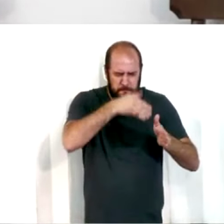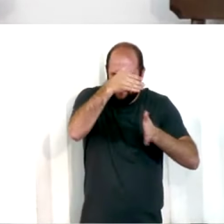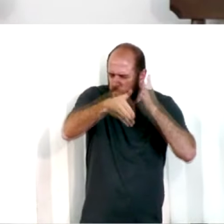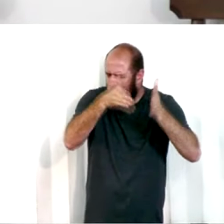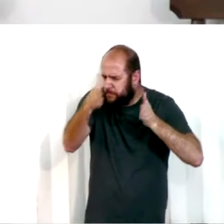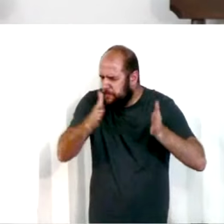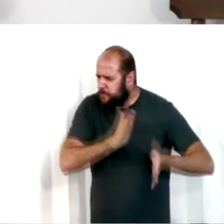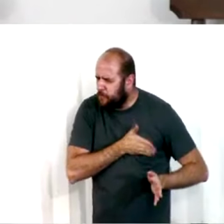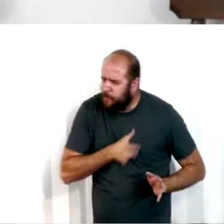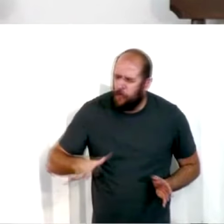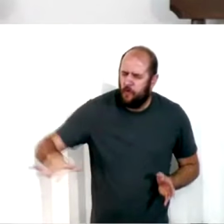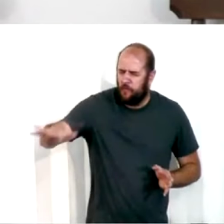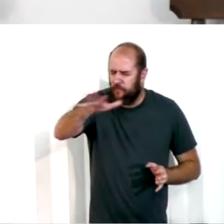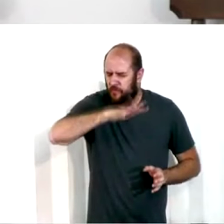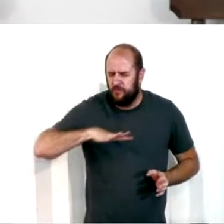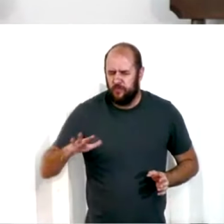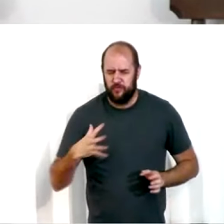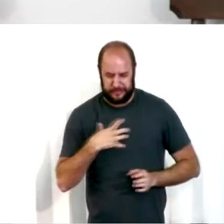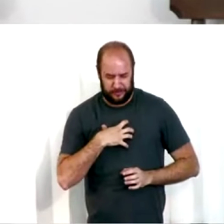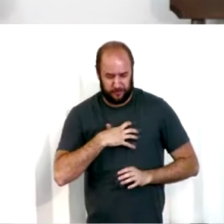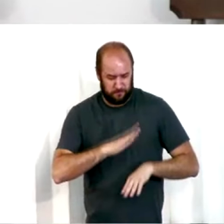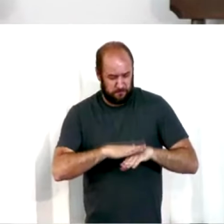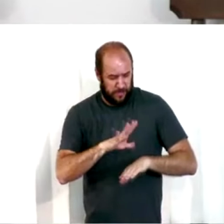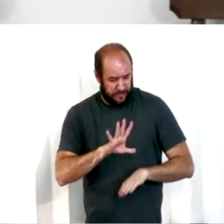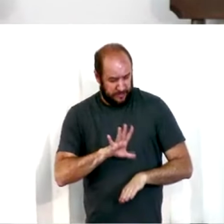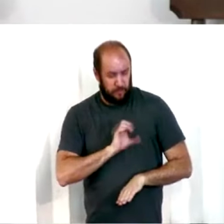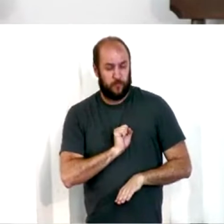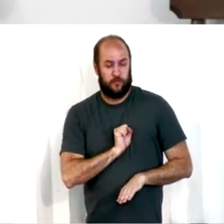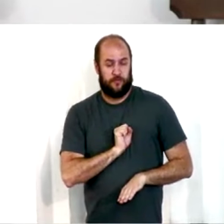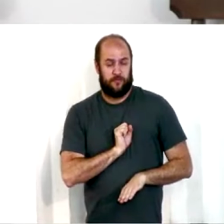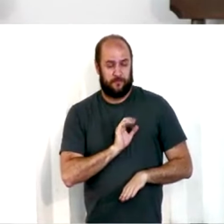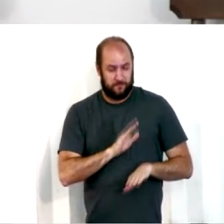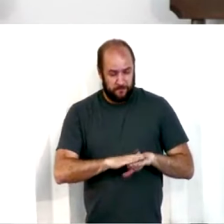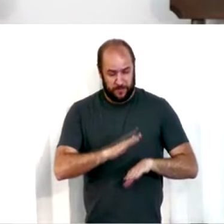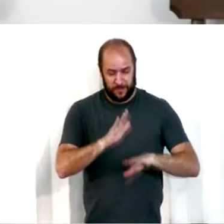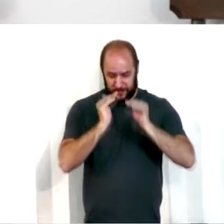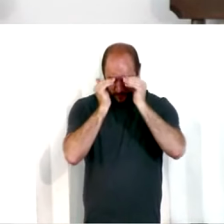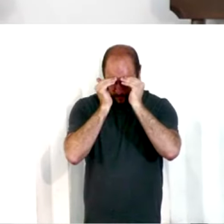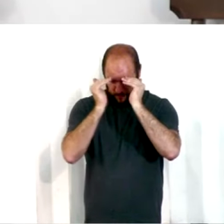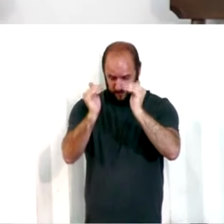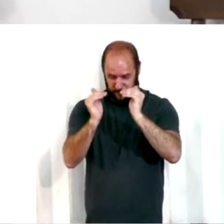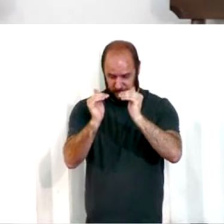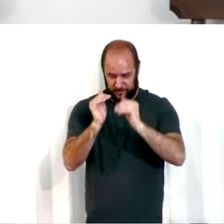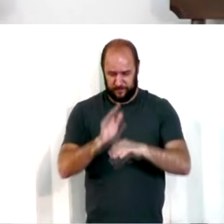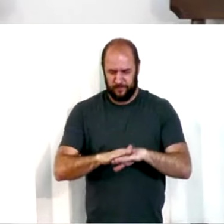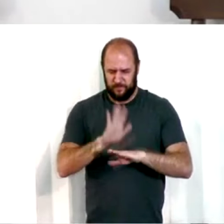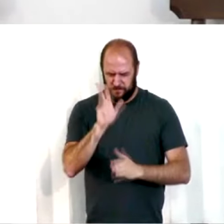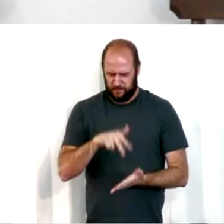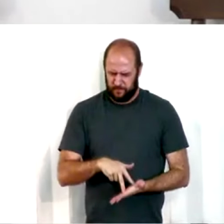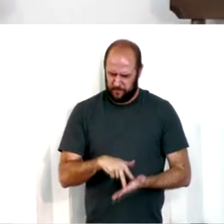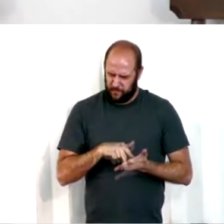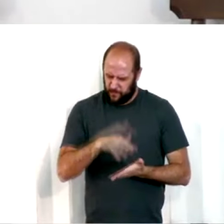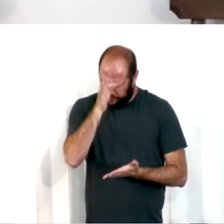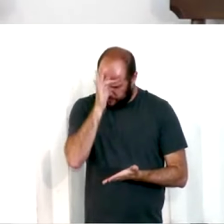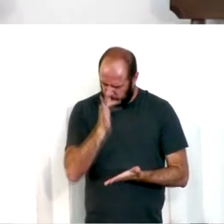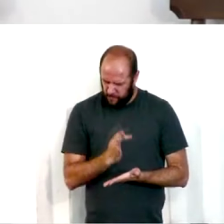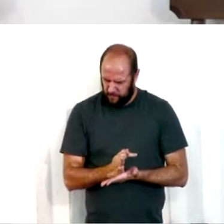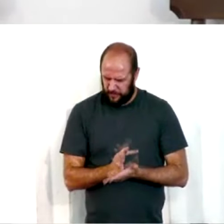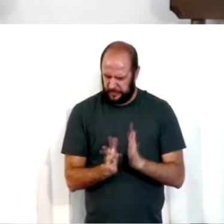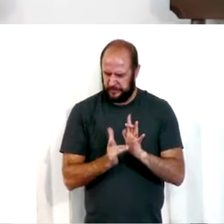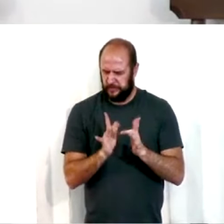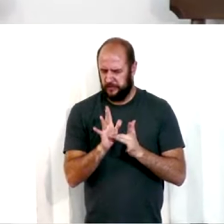coração, frutifique em mais amor a Ti, em mais obediência a Ti, em mais firmeza de fé em